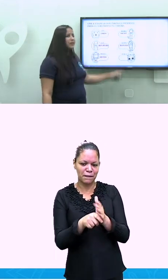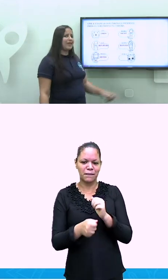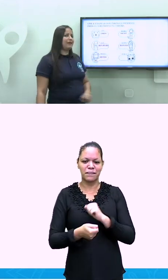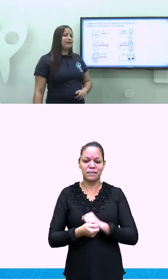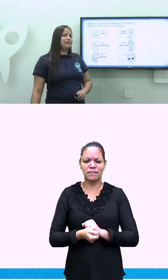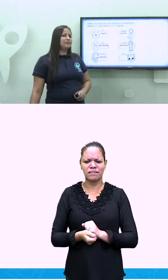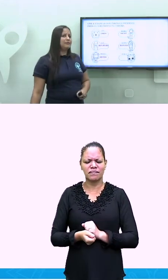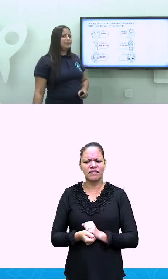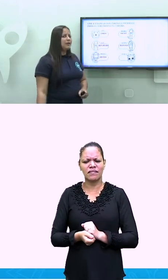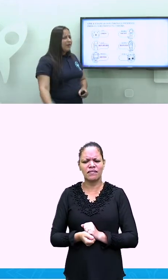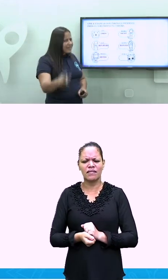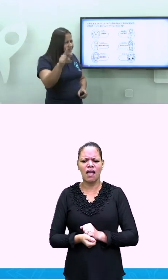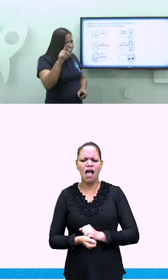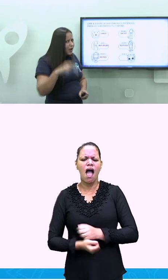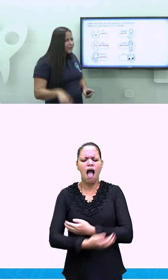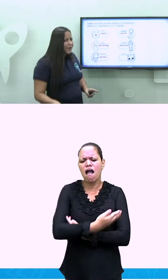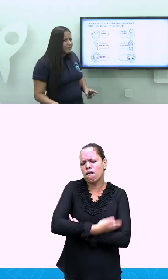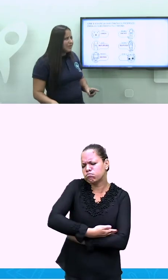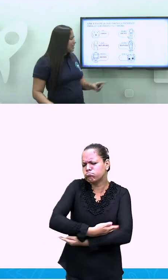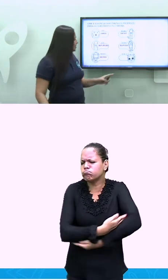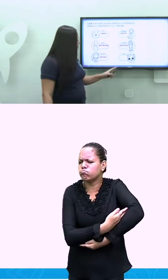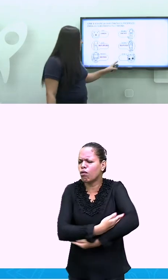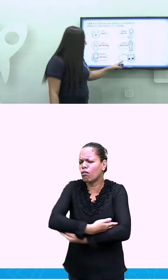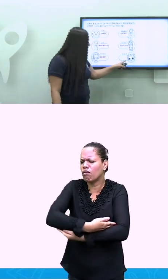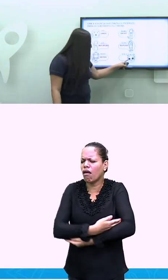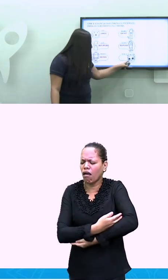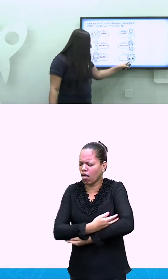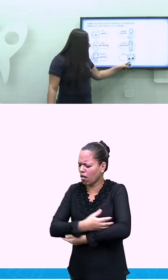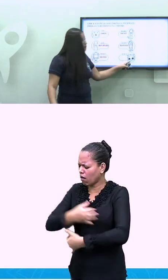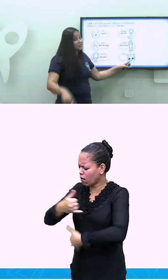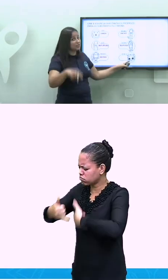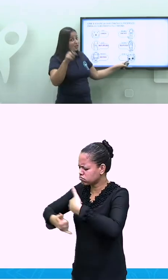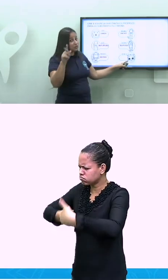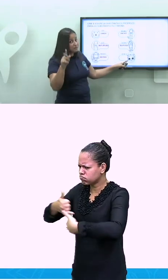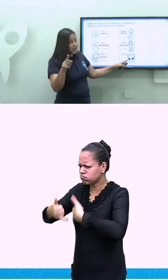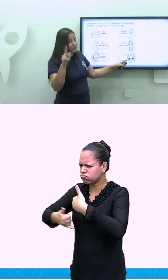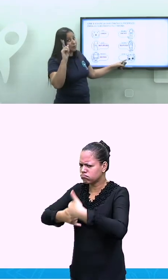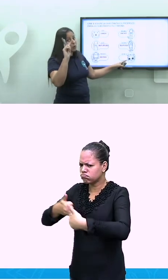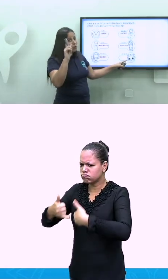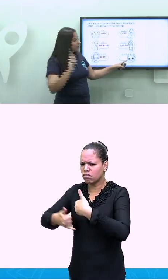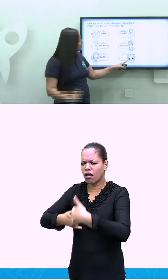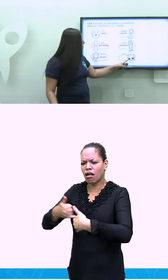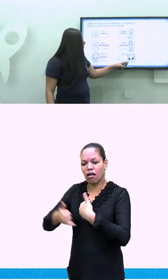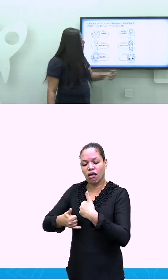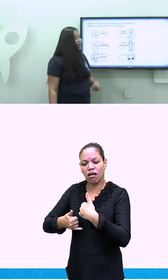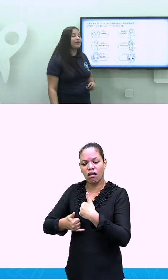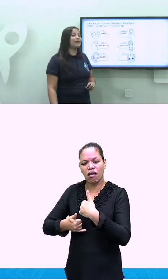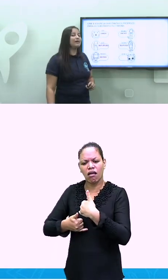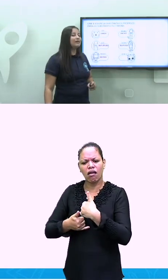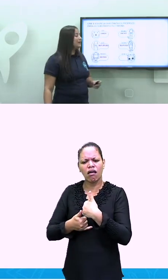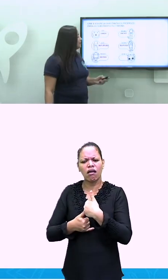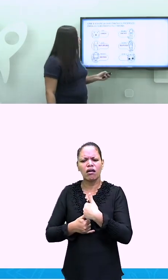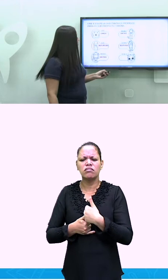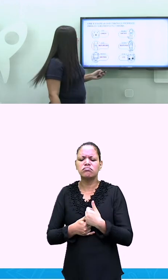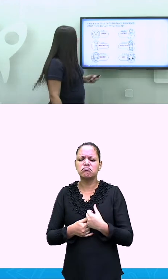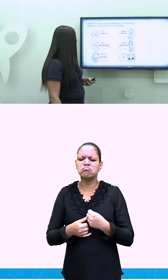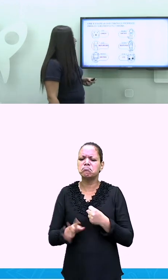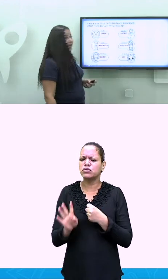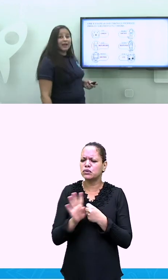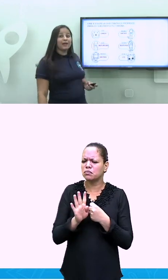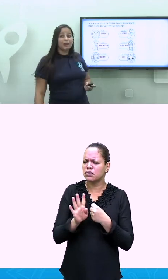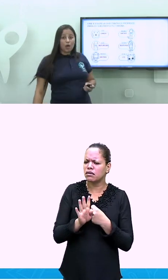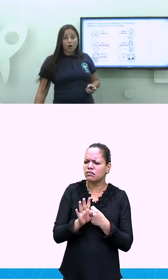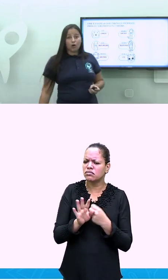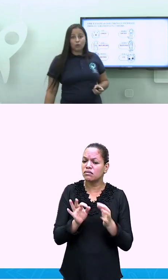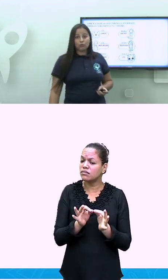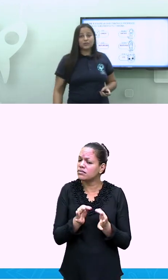a boneca? Olha bem, meninas, eu tenho certeza que vocês já tiveram ou conhecem essa boneca.